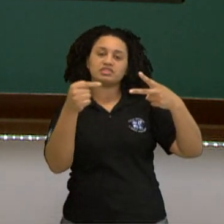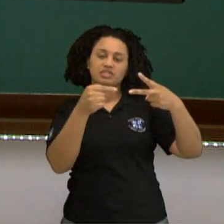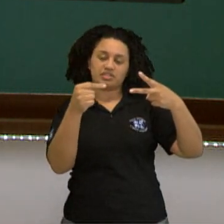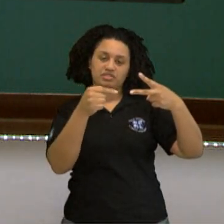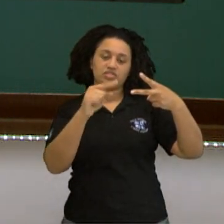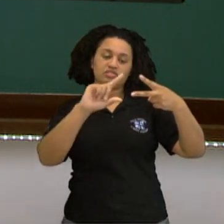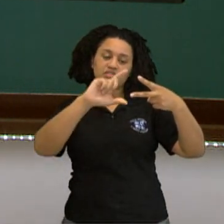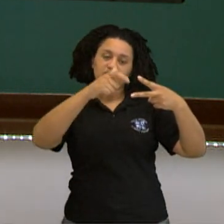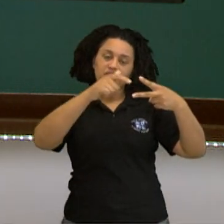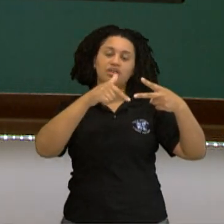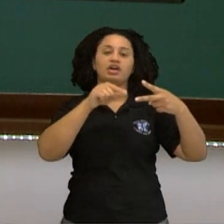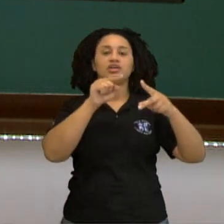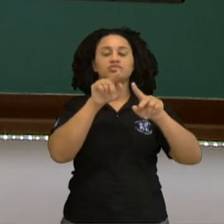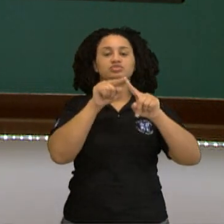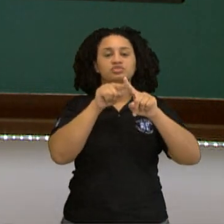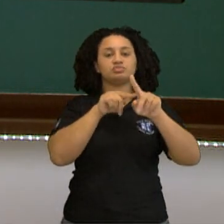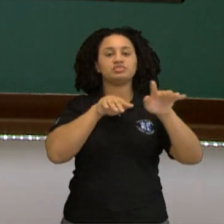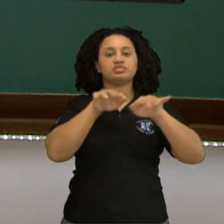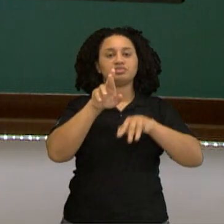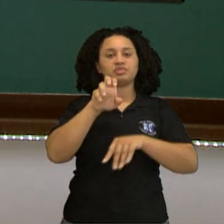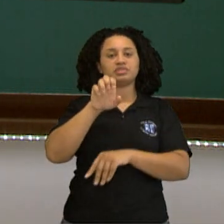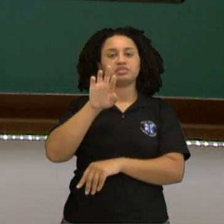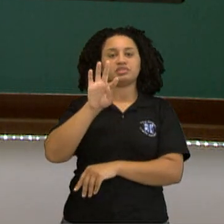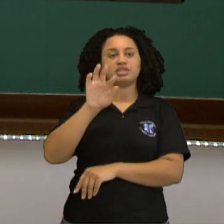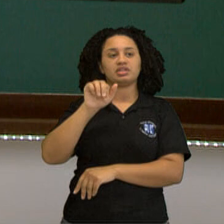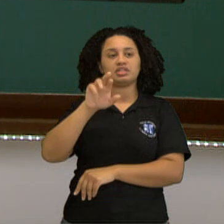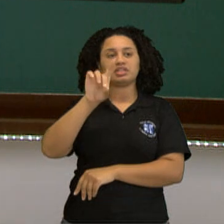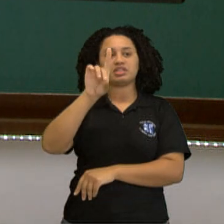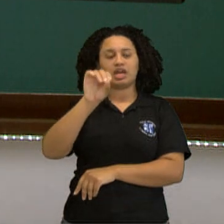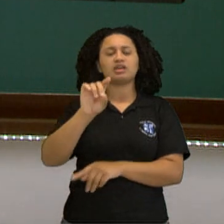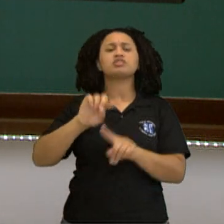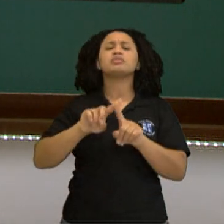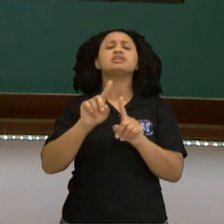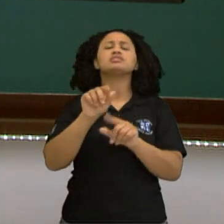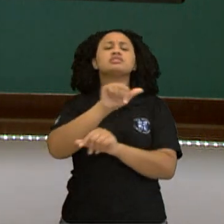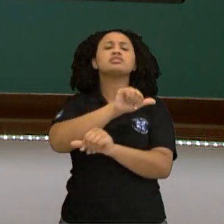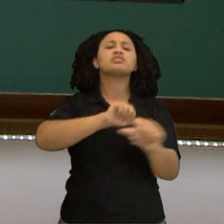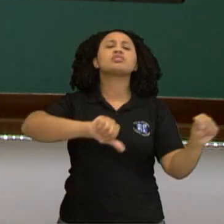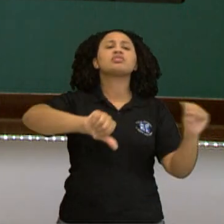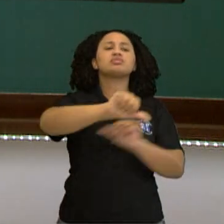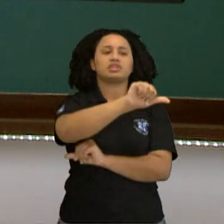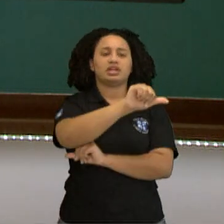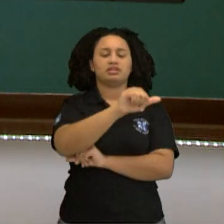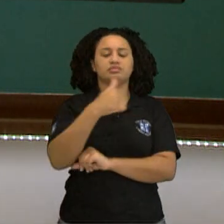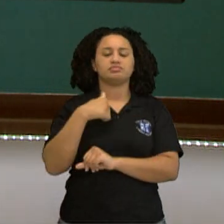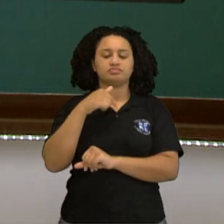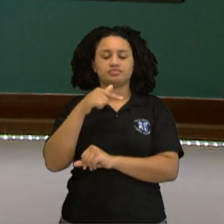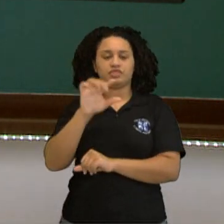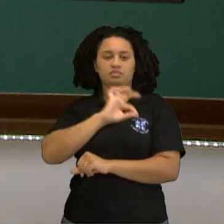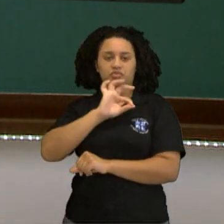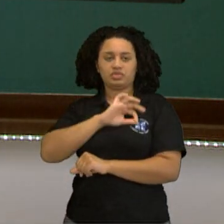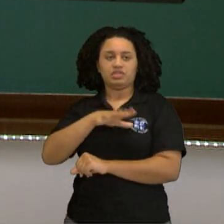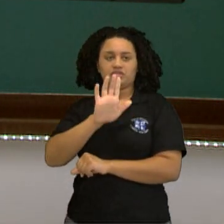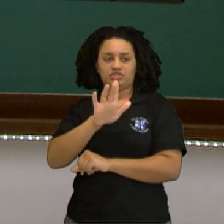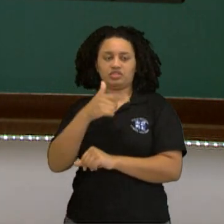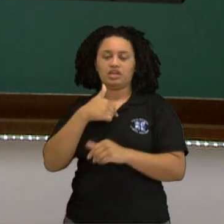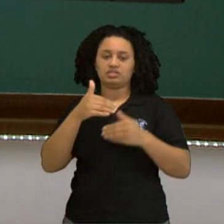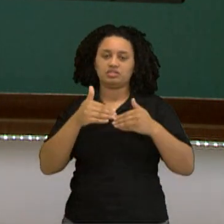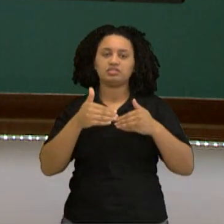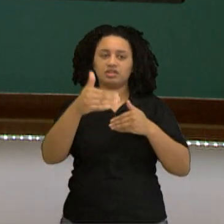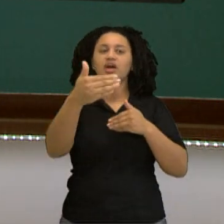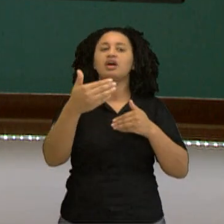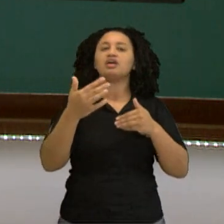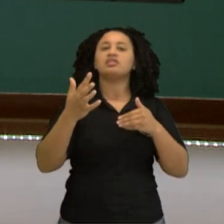diferentes, movimento retardado. Agora, se for o oposto, por exemplo, eu passei os guardas ali, agora eu vou fazer o quê? Eu vou